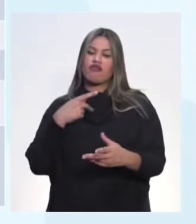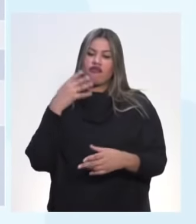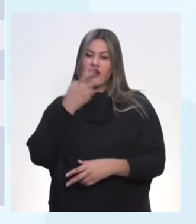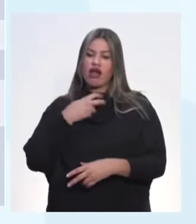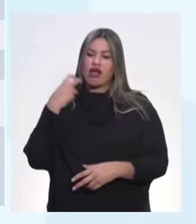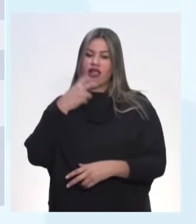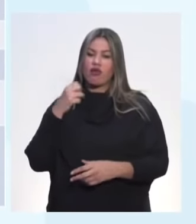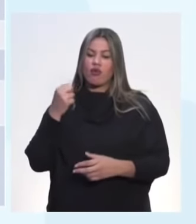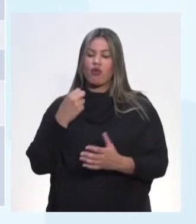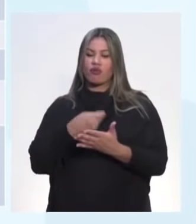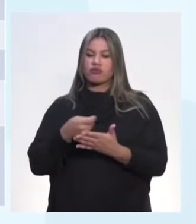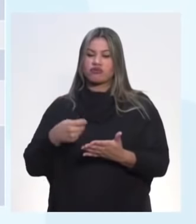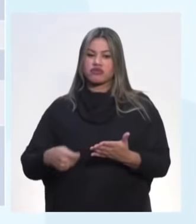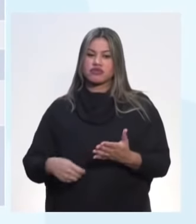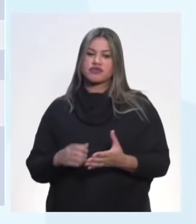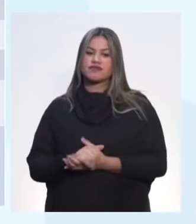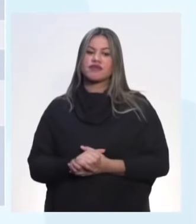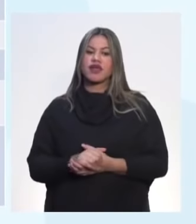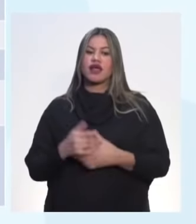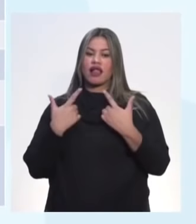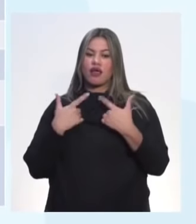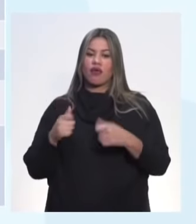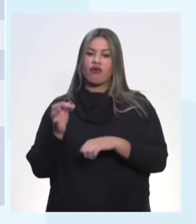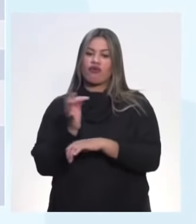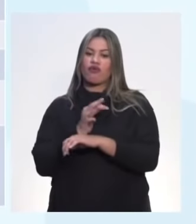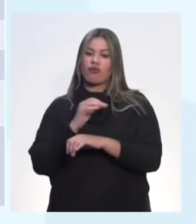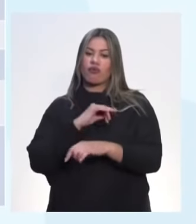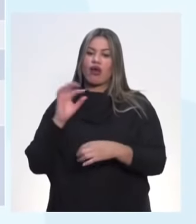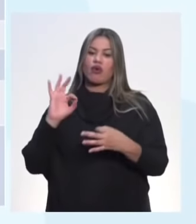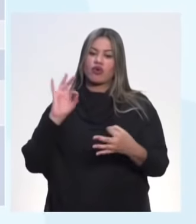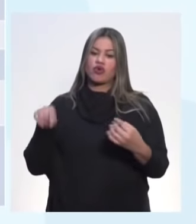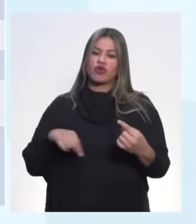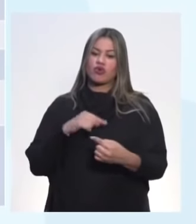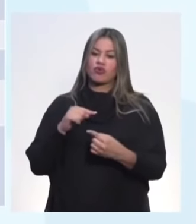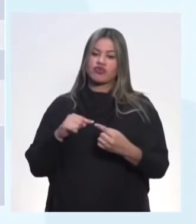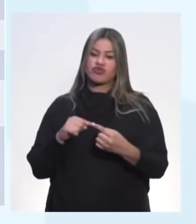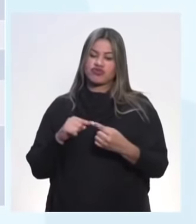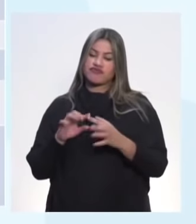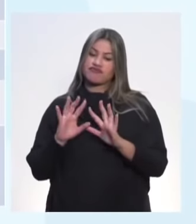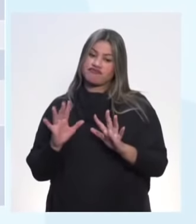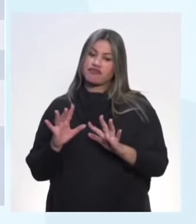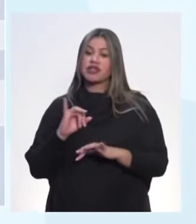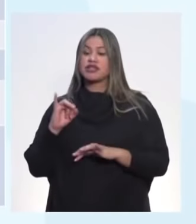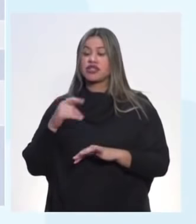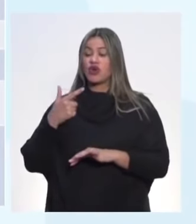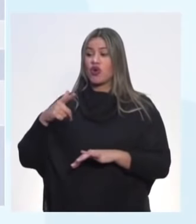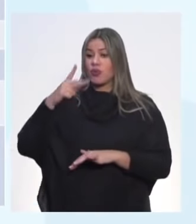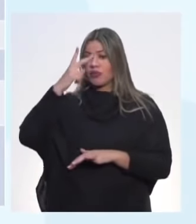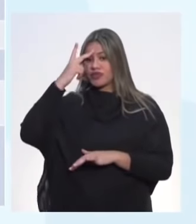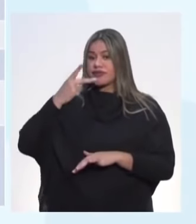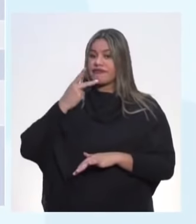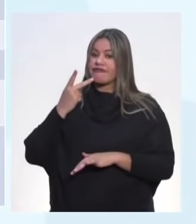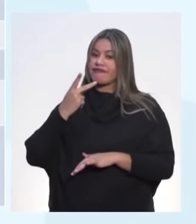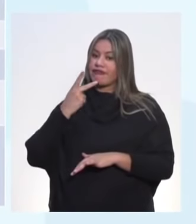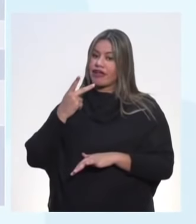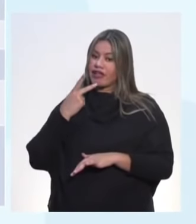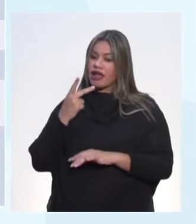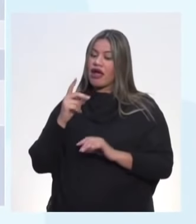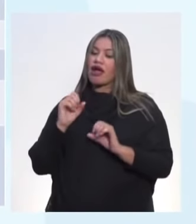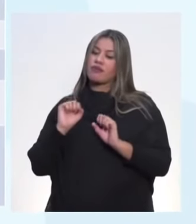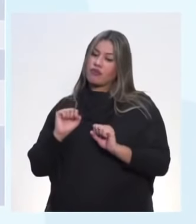escrita. Linguagem, formal e objetiva. A não ser que eu vá reproduzir a fala de alguém, da forma com que a